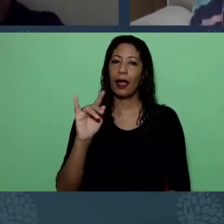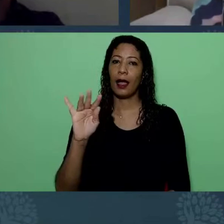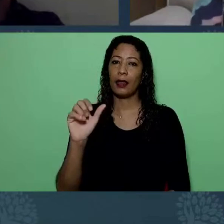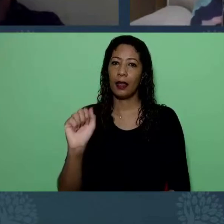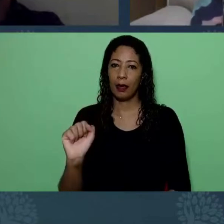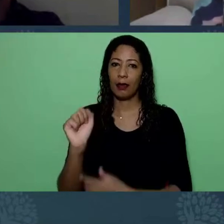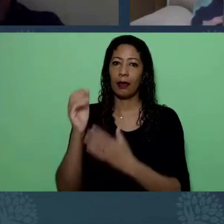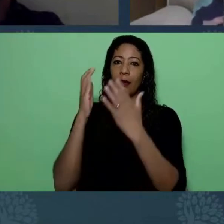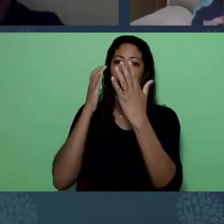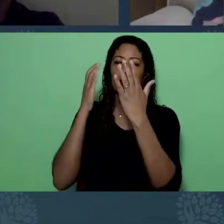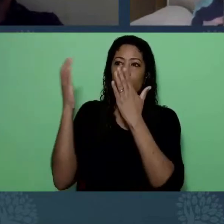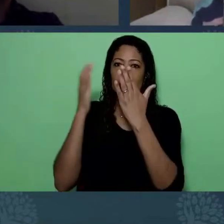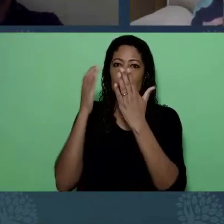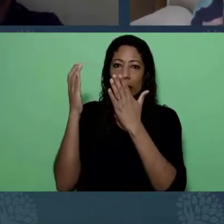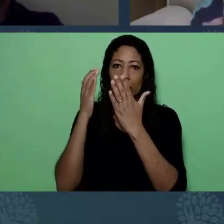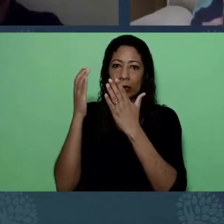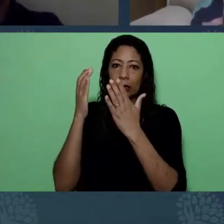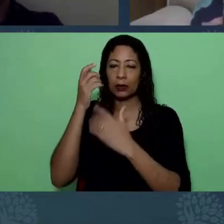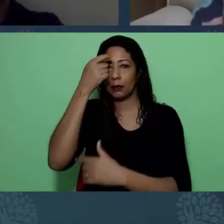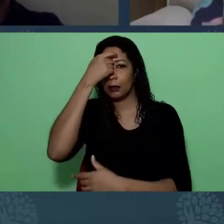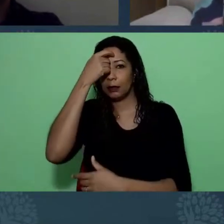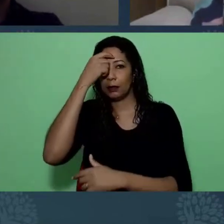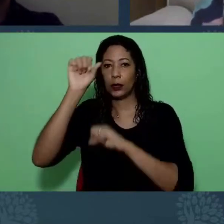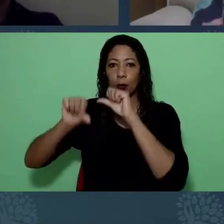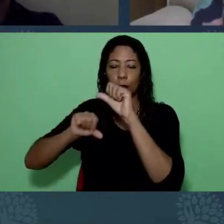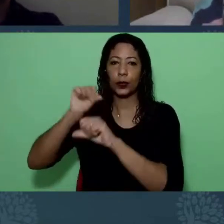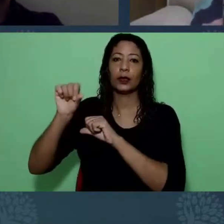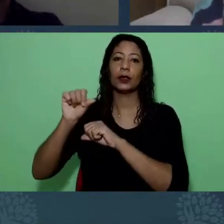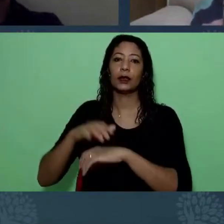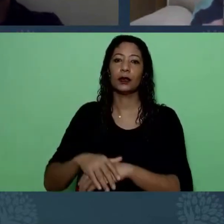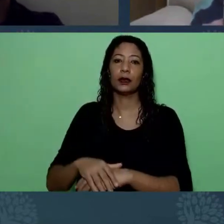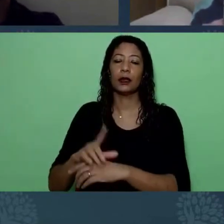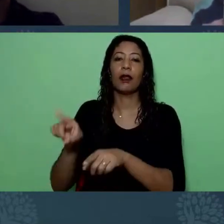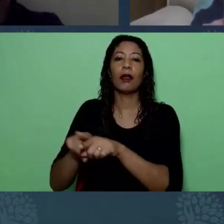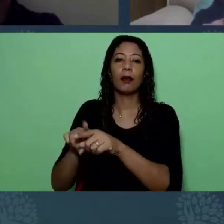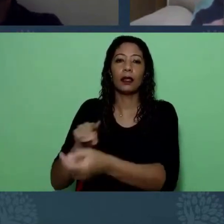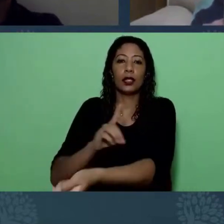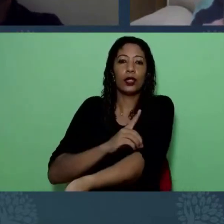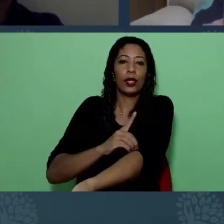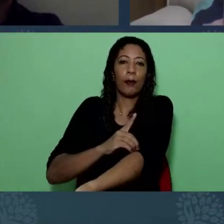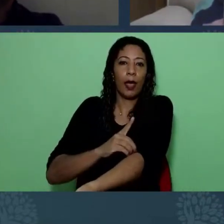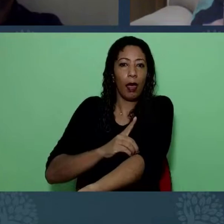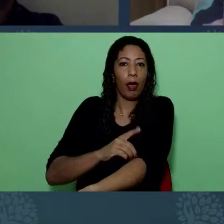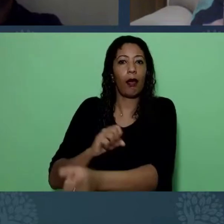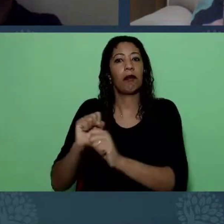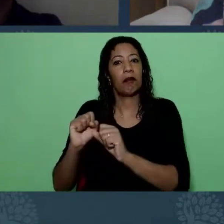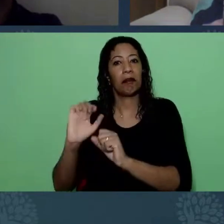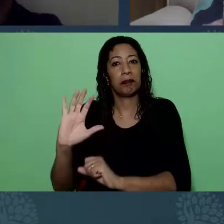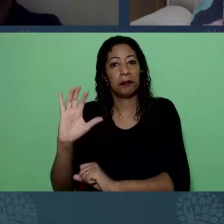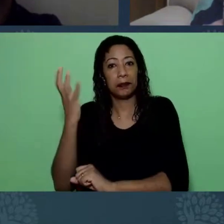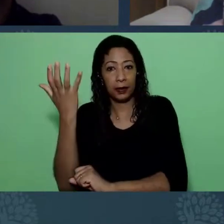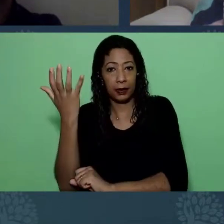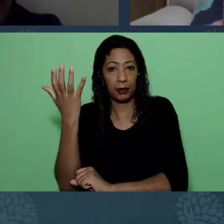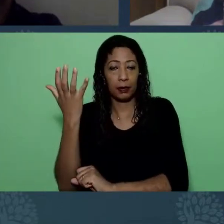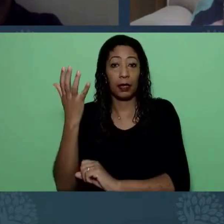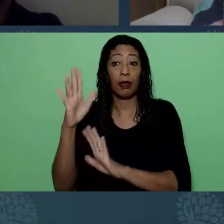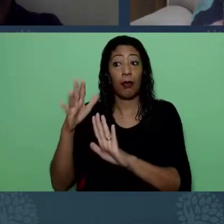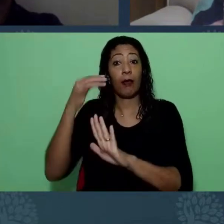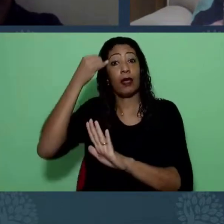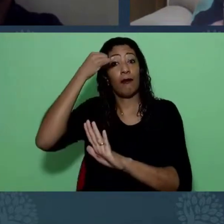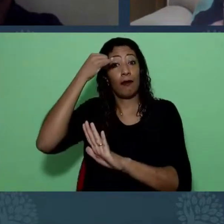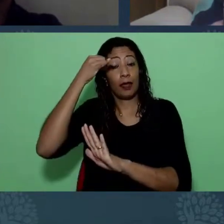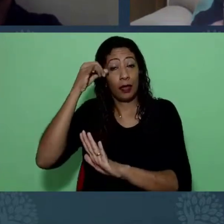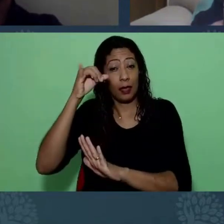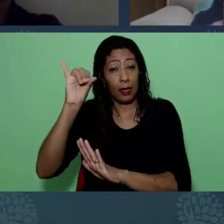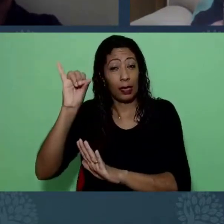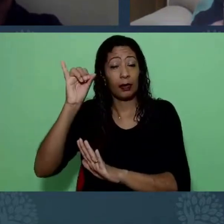psiquiátricas, o aumento do açúcar, né, o diabetes. Então, isso daí a gente tem que, obviamente, evitar o uso crônico